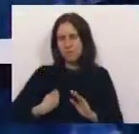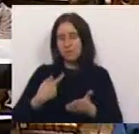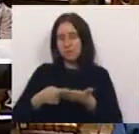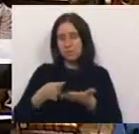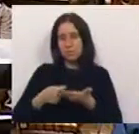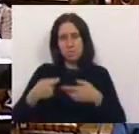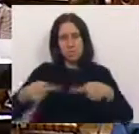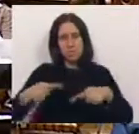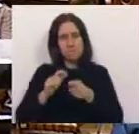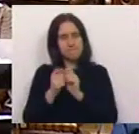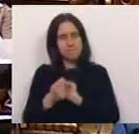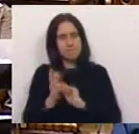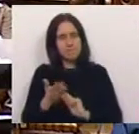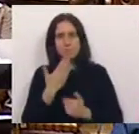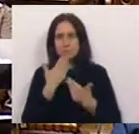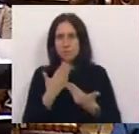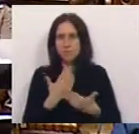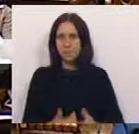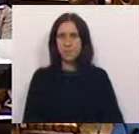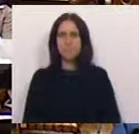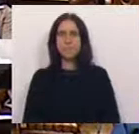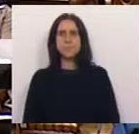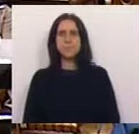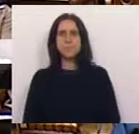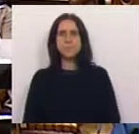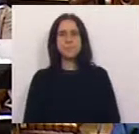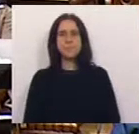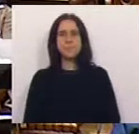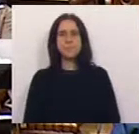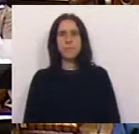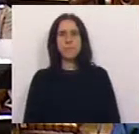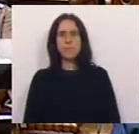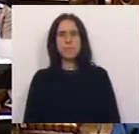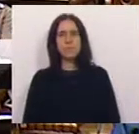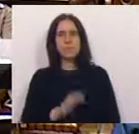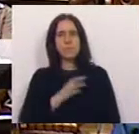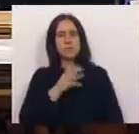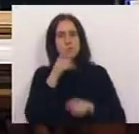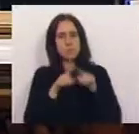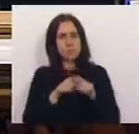Muito obrigado, Sr. Deputado.